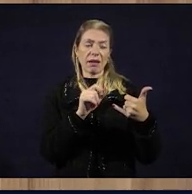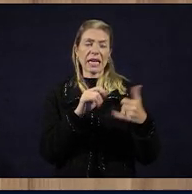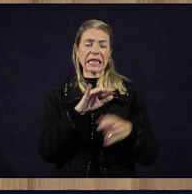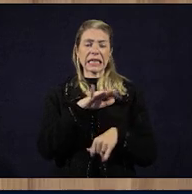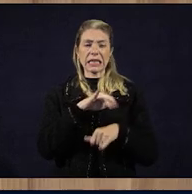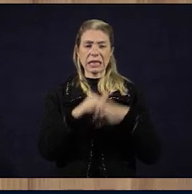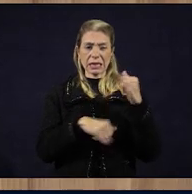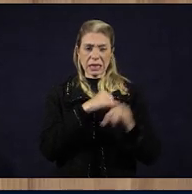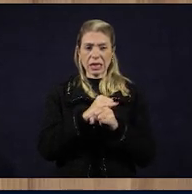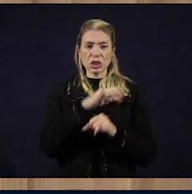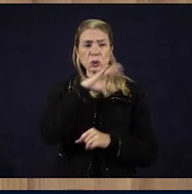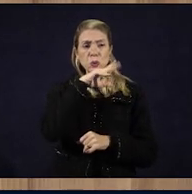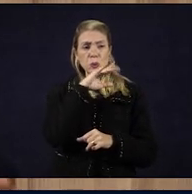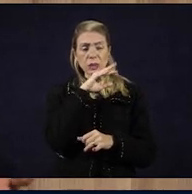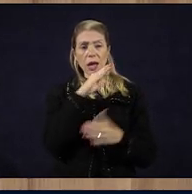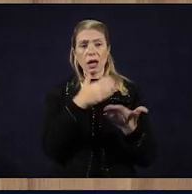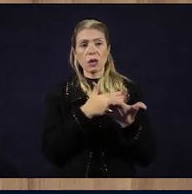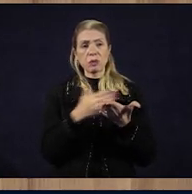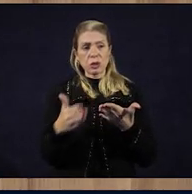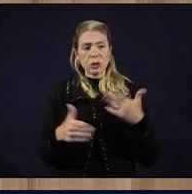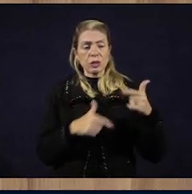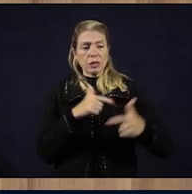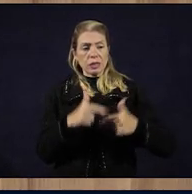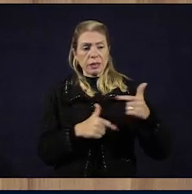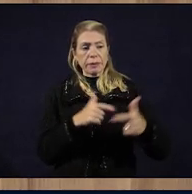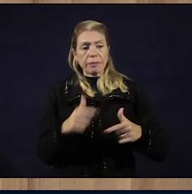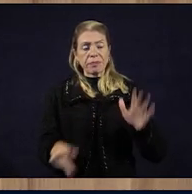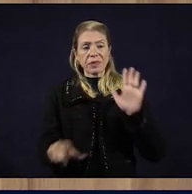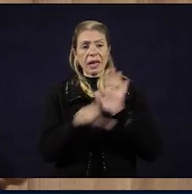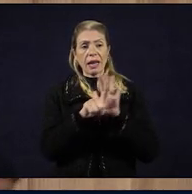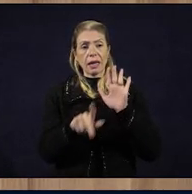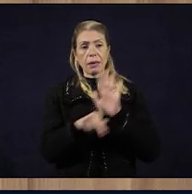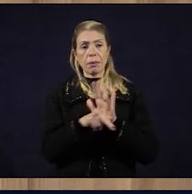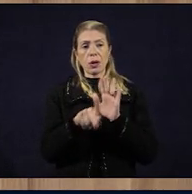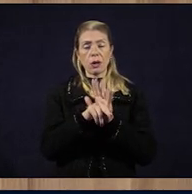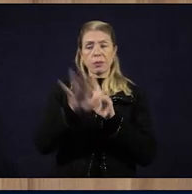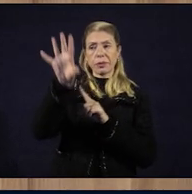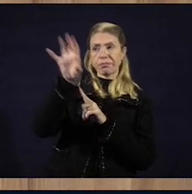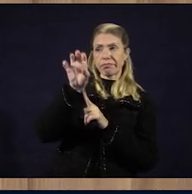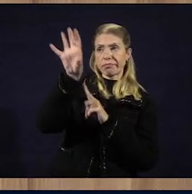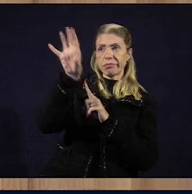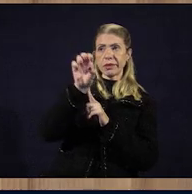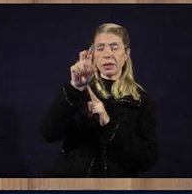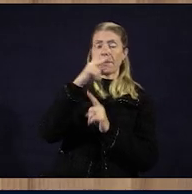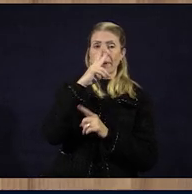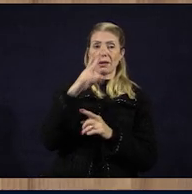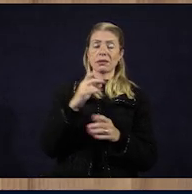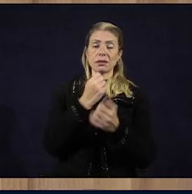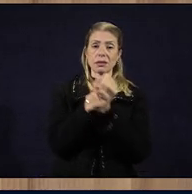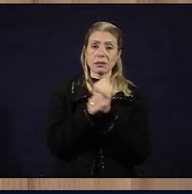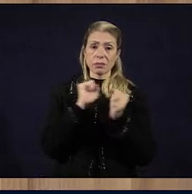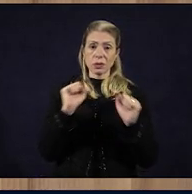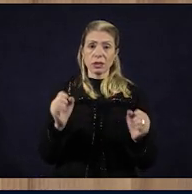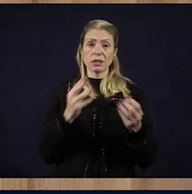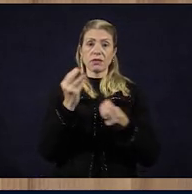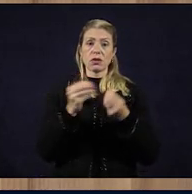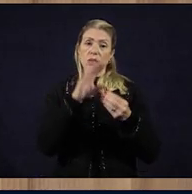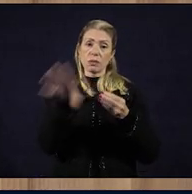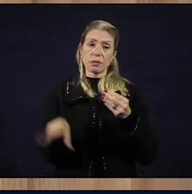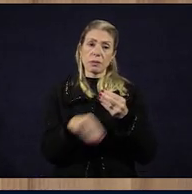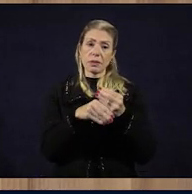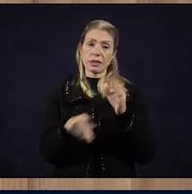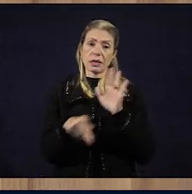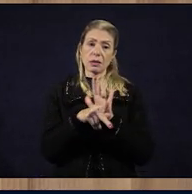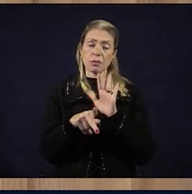e aí a gente começou a trabalhar fizemos a lei geral das Antenas que antigamente era quase impossível você fazer uma implementação